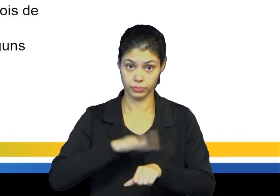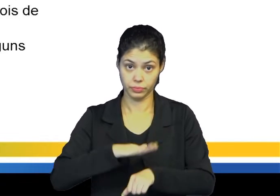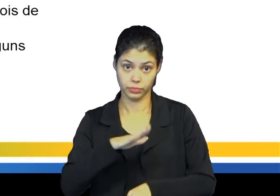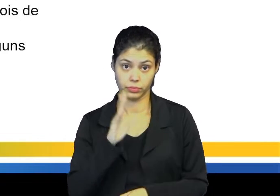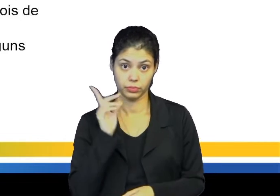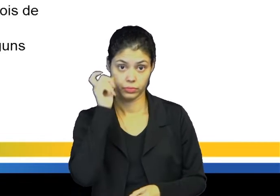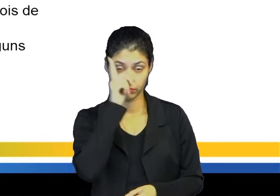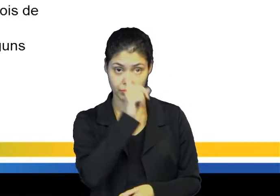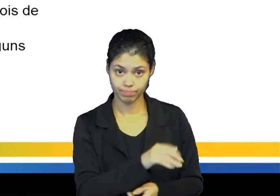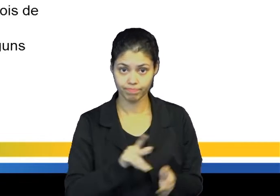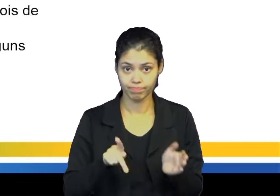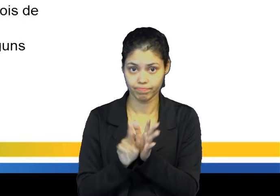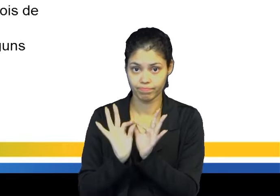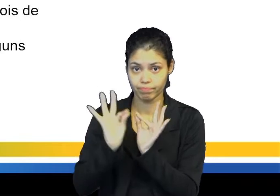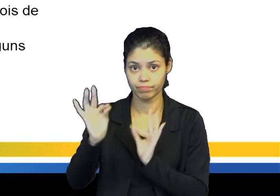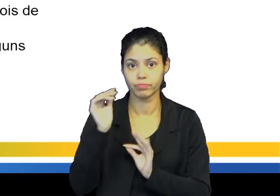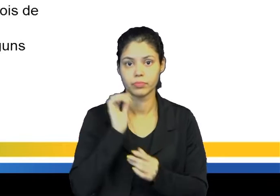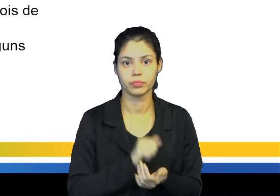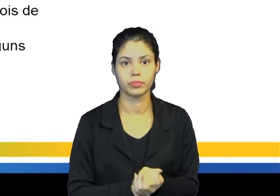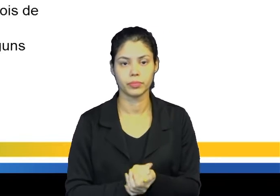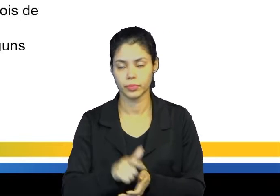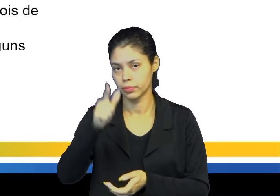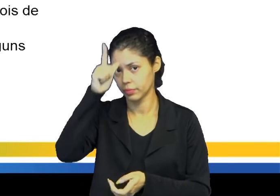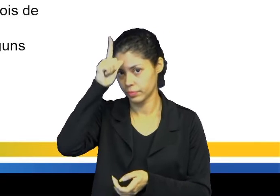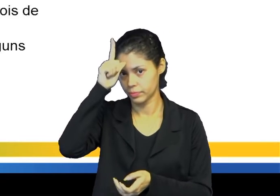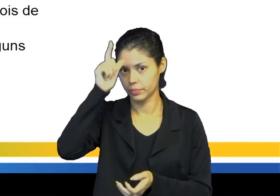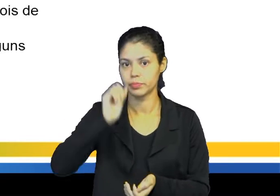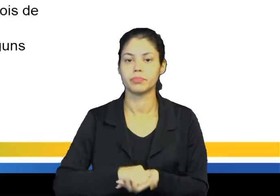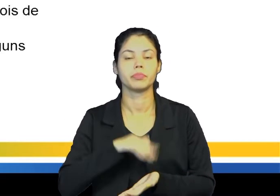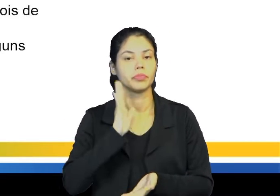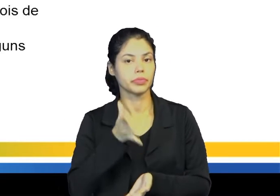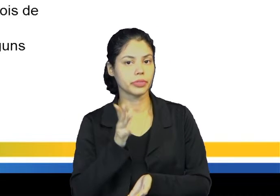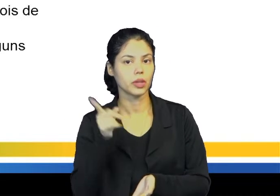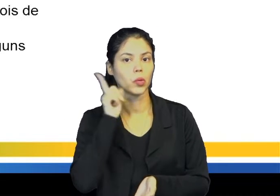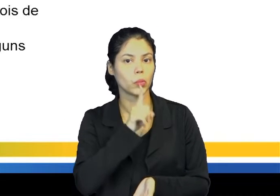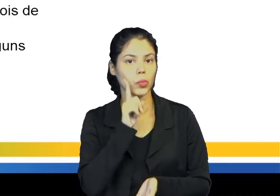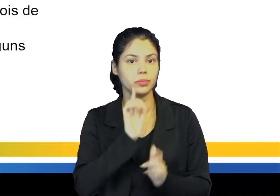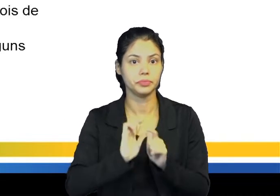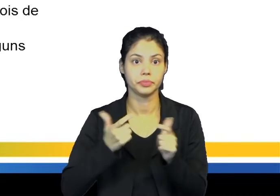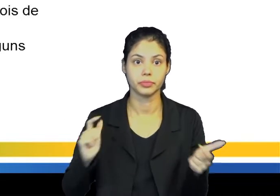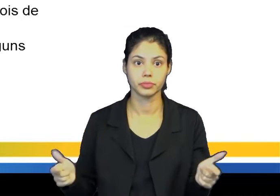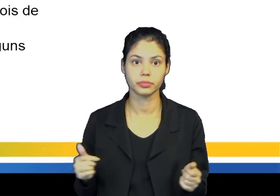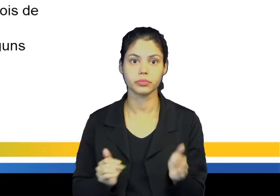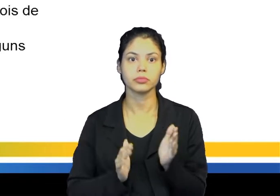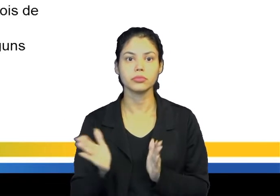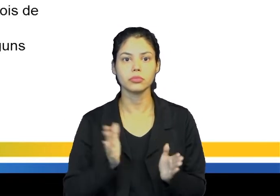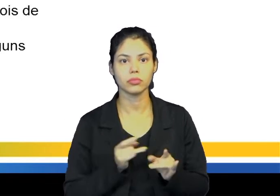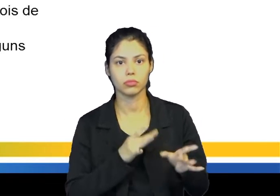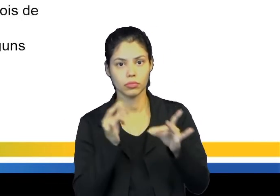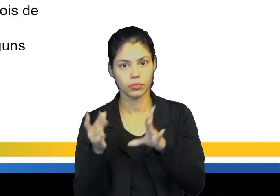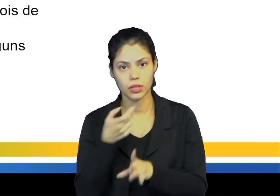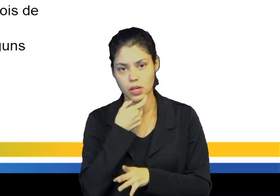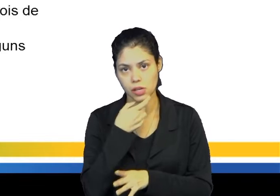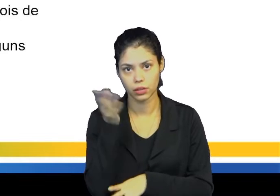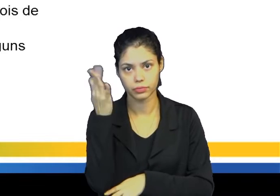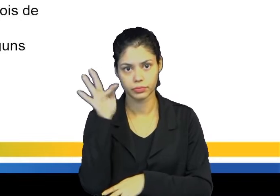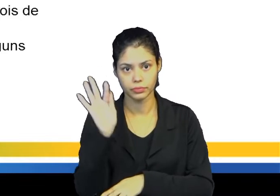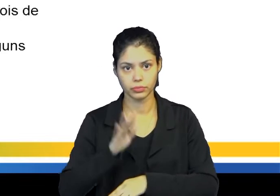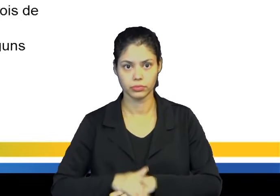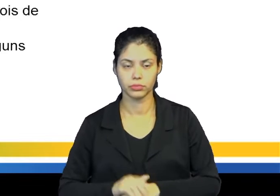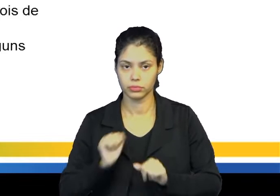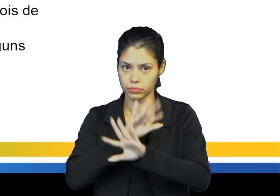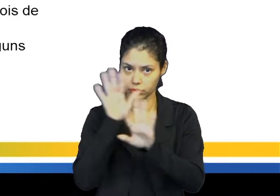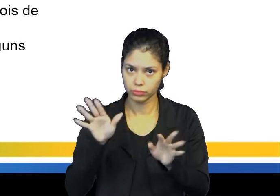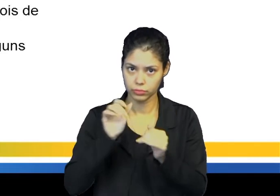atingido por essa medida, né, foi a Alemanha, né, já que os Estados Unidos eram um grande parceiro comercial da Inglaterra e da França.